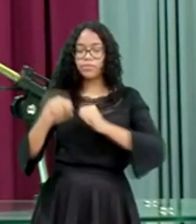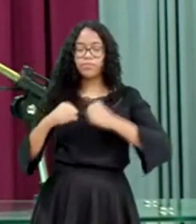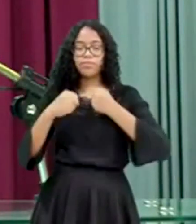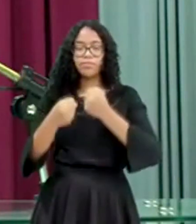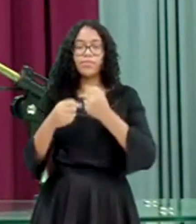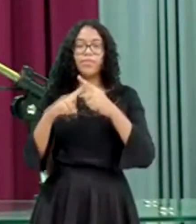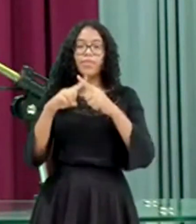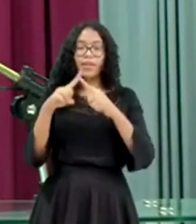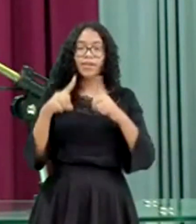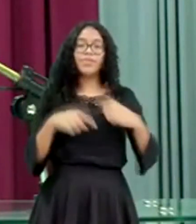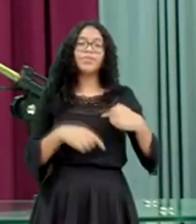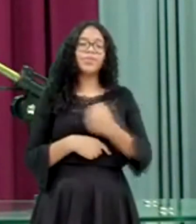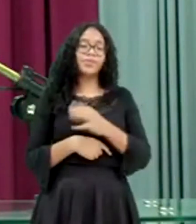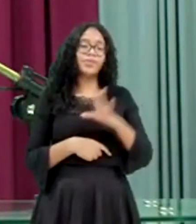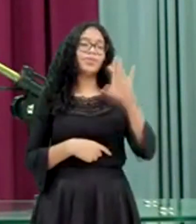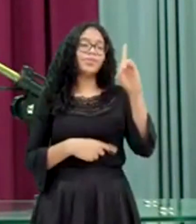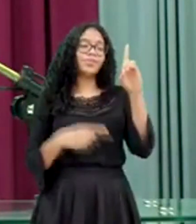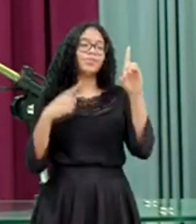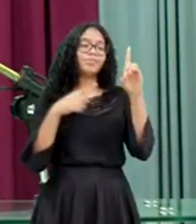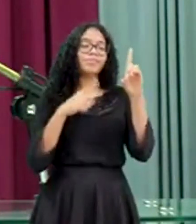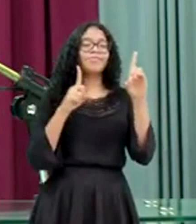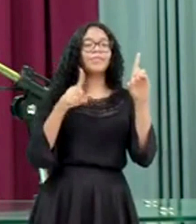é capaz.